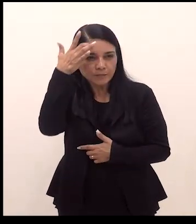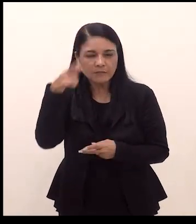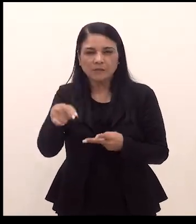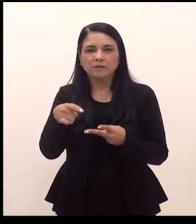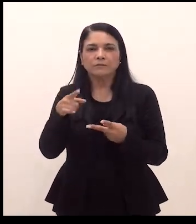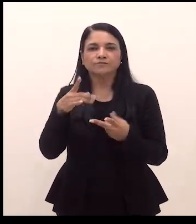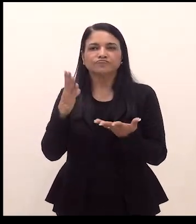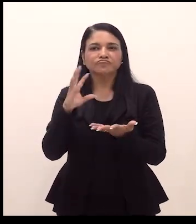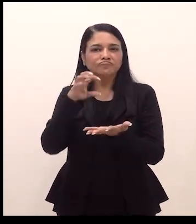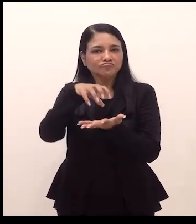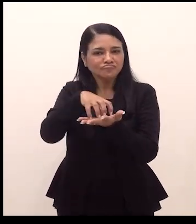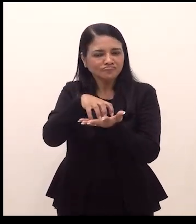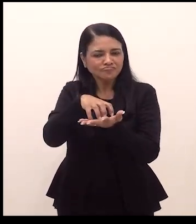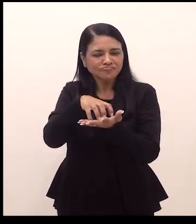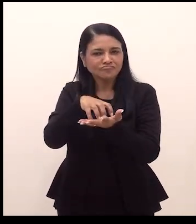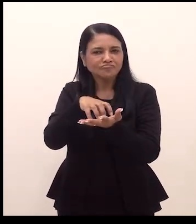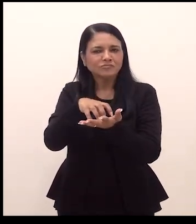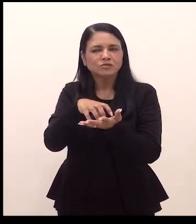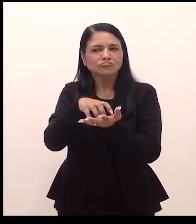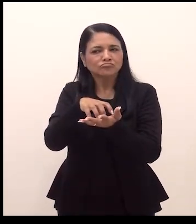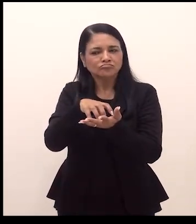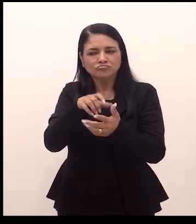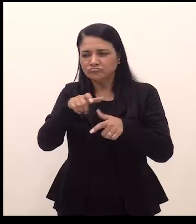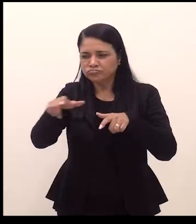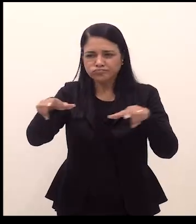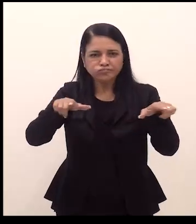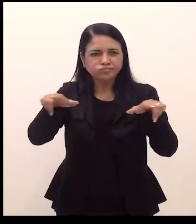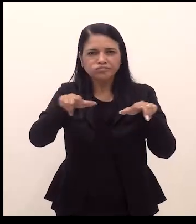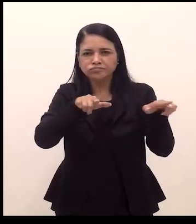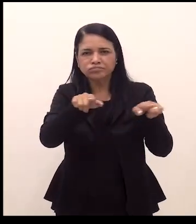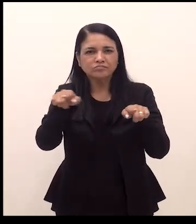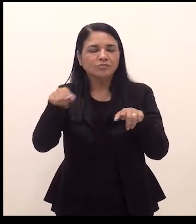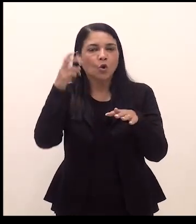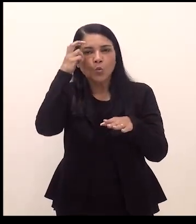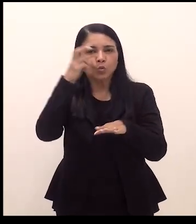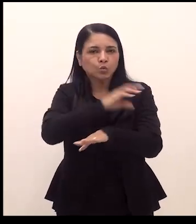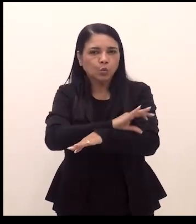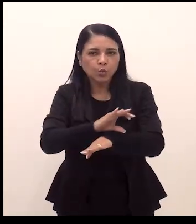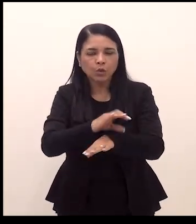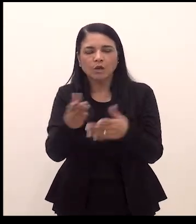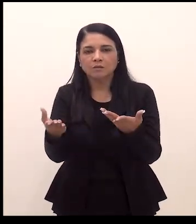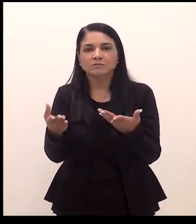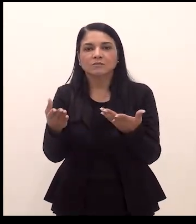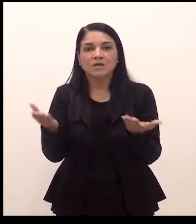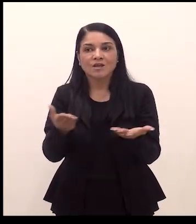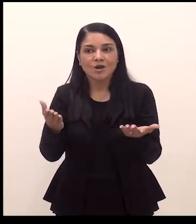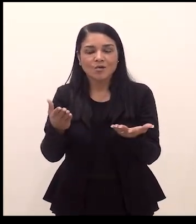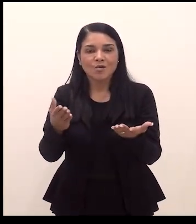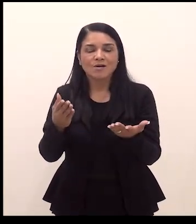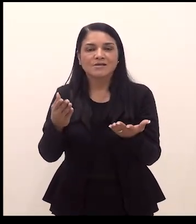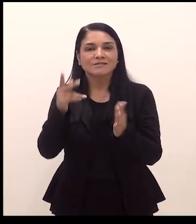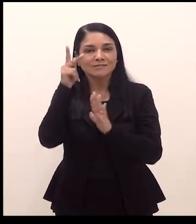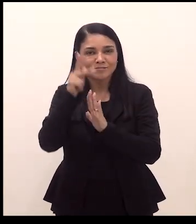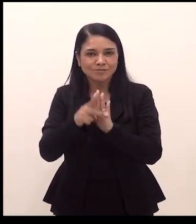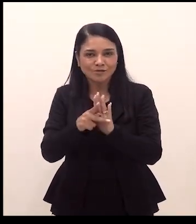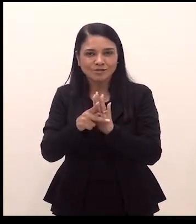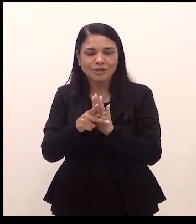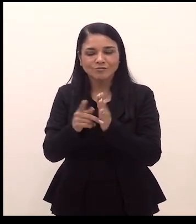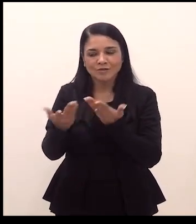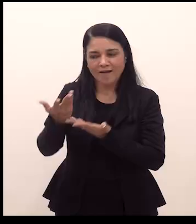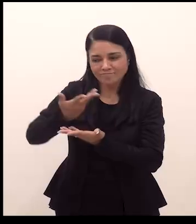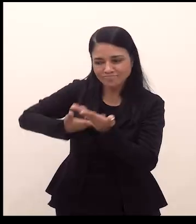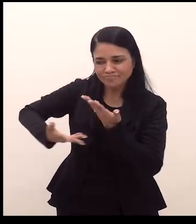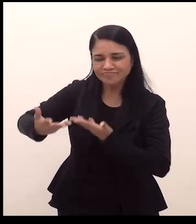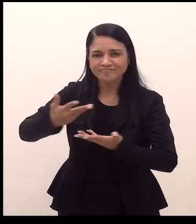e saúde mental, descentralização cultural no Brasil. Enfim, e agora esse filho está de